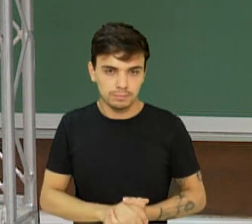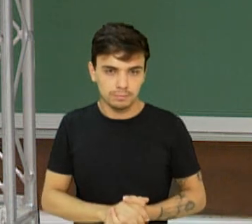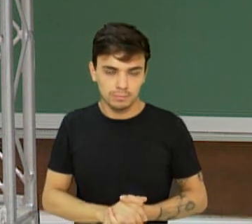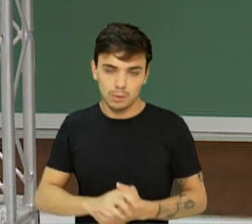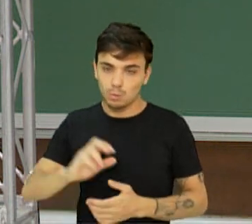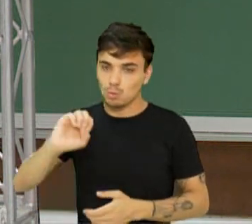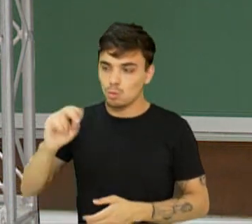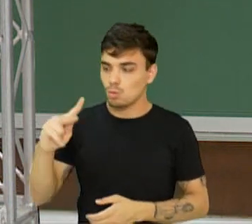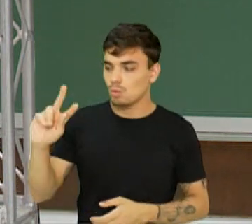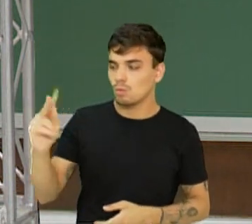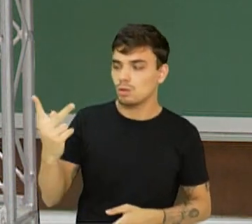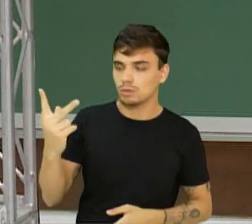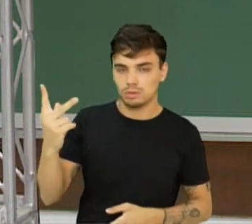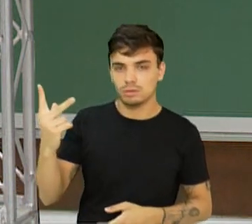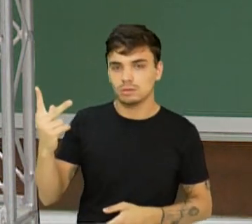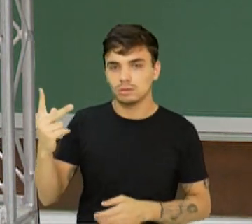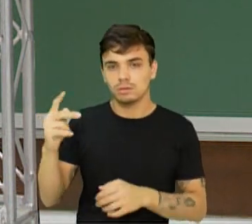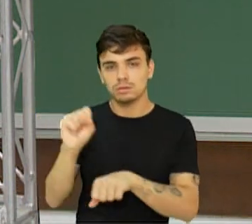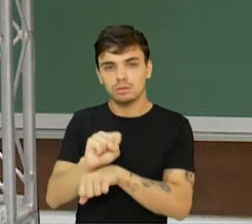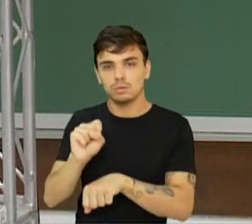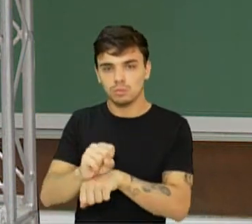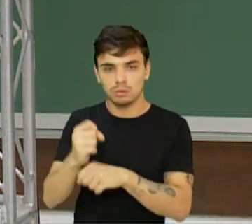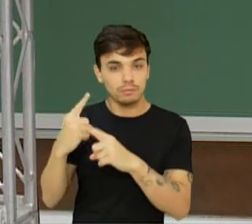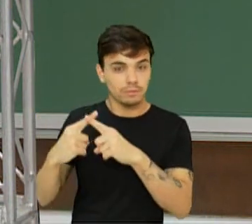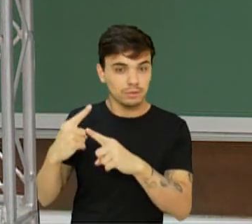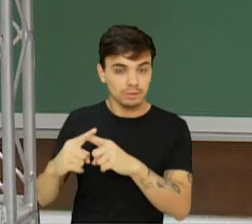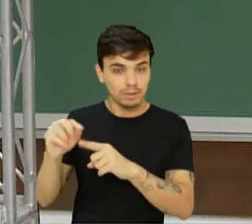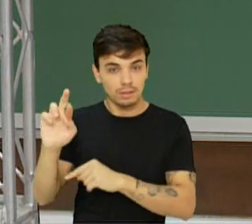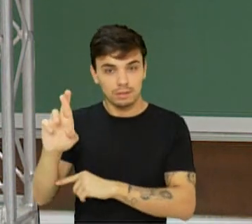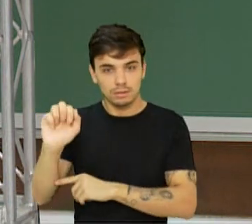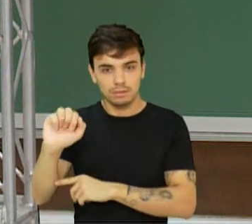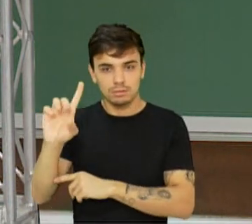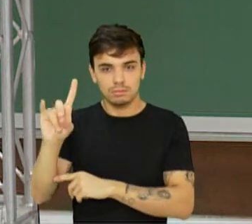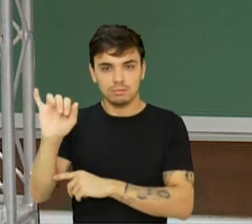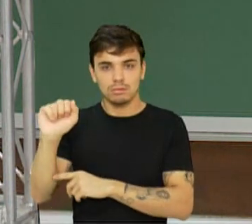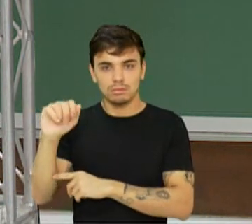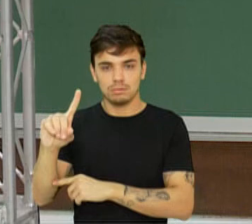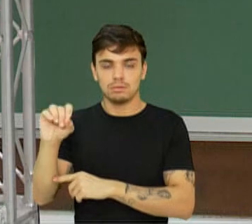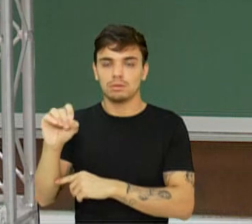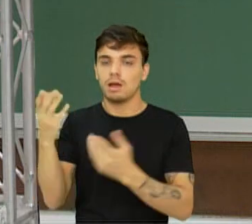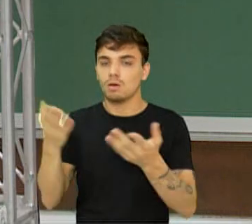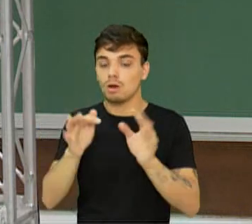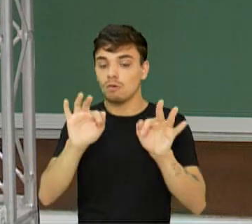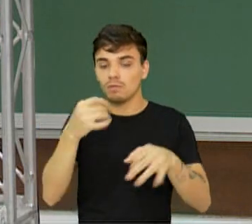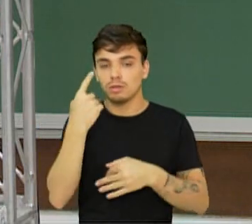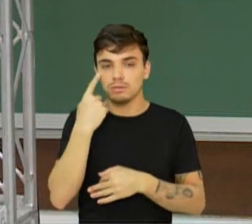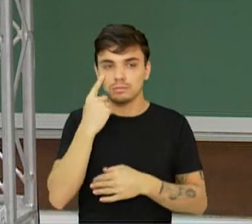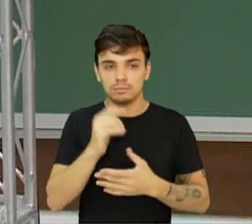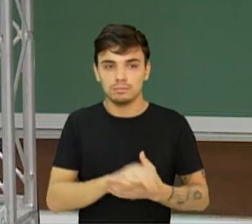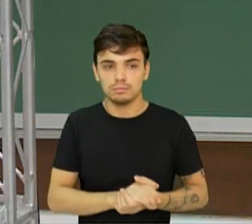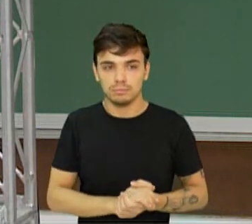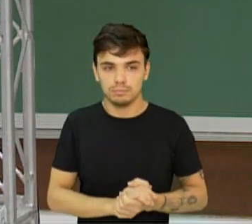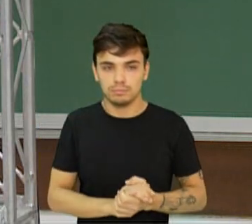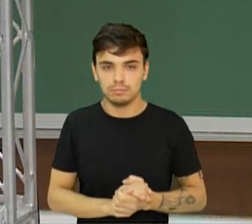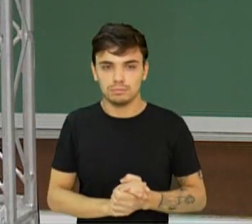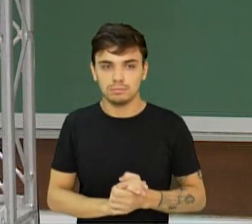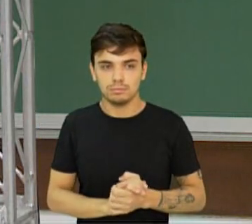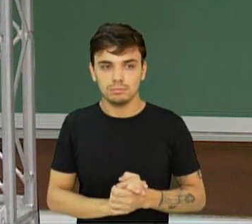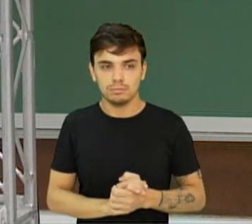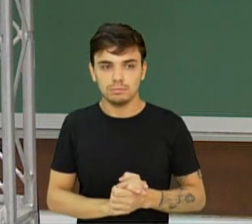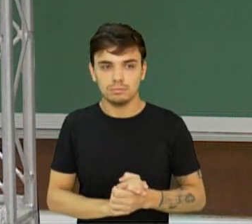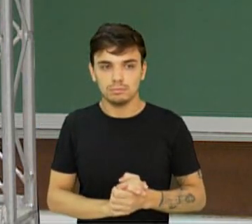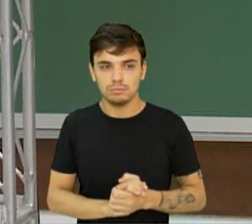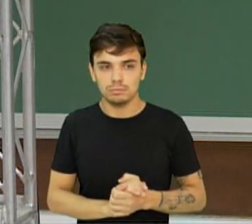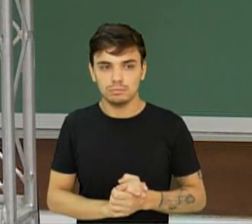hertz por segundo vezes radiano, ok? Agora, por fim, né, radianos vezes hertz, tá?